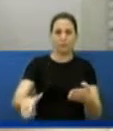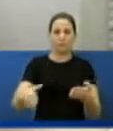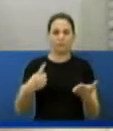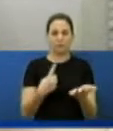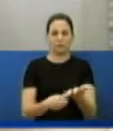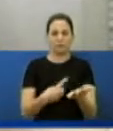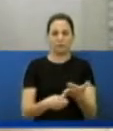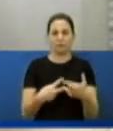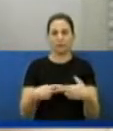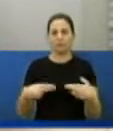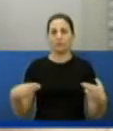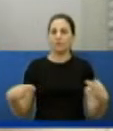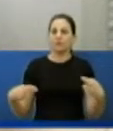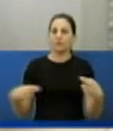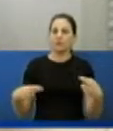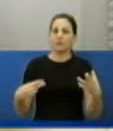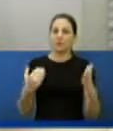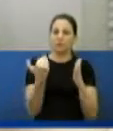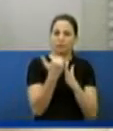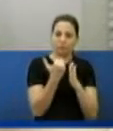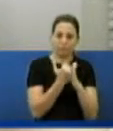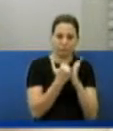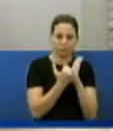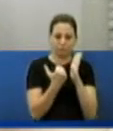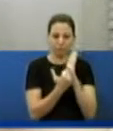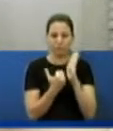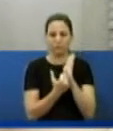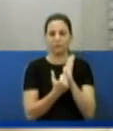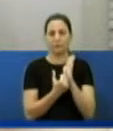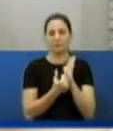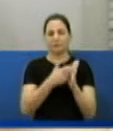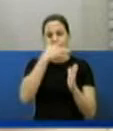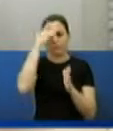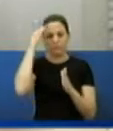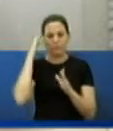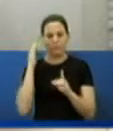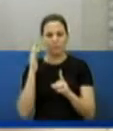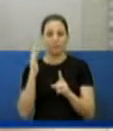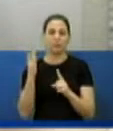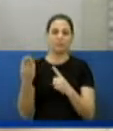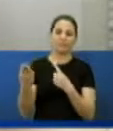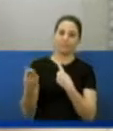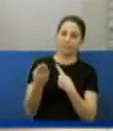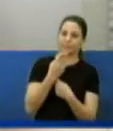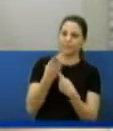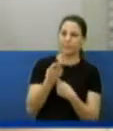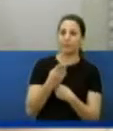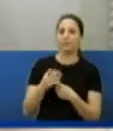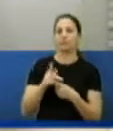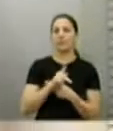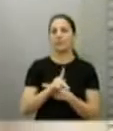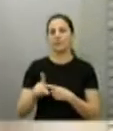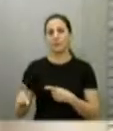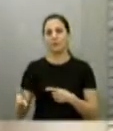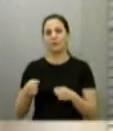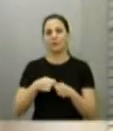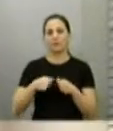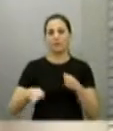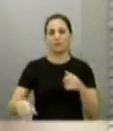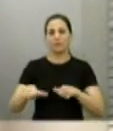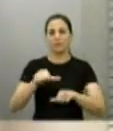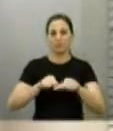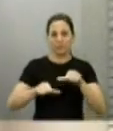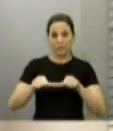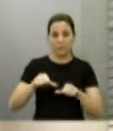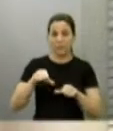risca aquilo que foi determinado por todos aqueles que nos ajudaram a se eleger presidente da Câmara, que era transformar essa casa